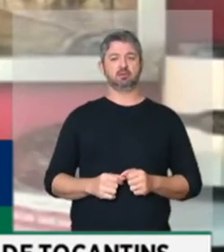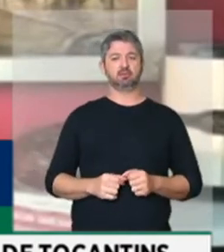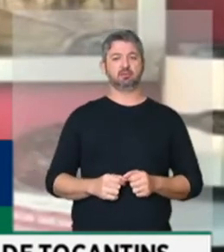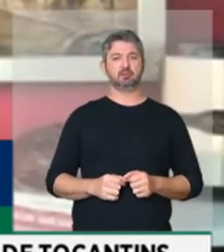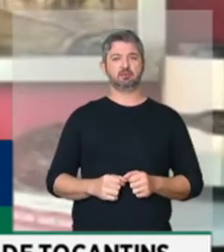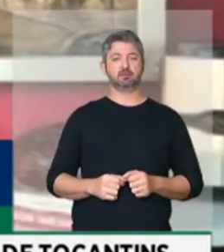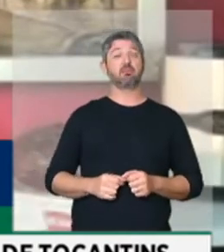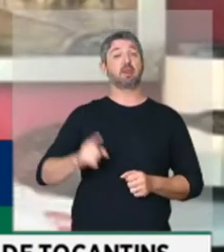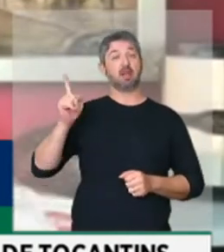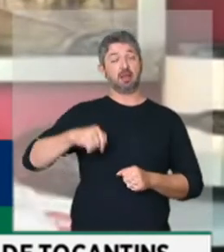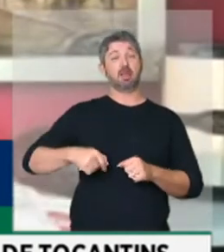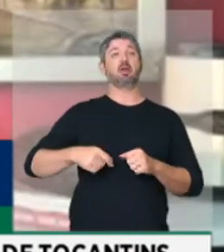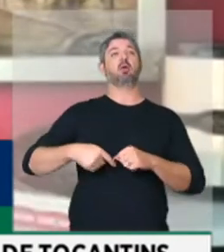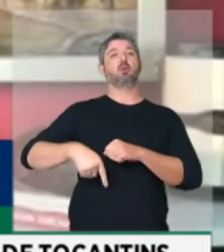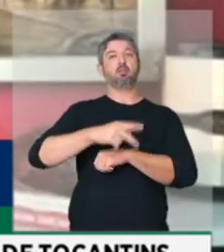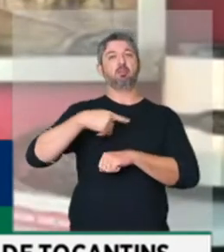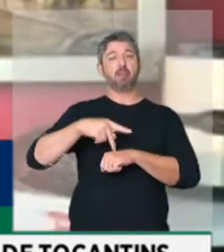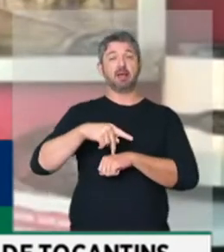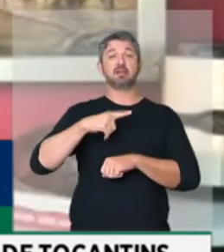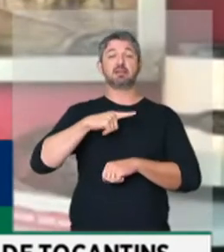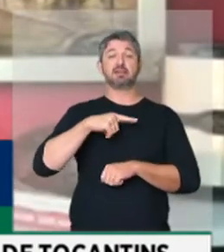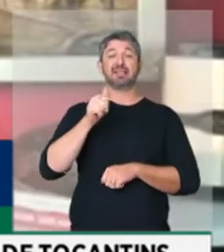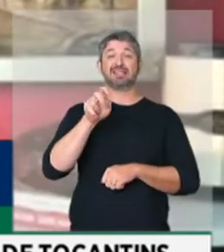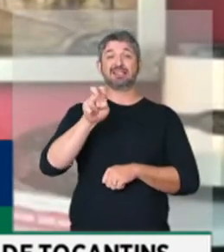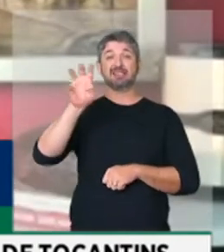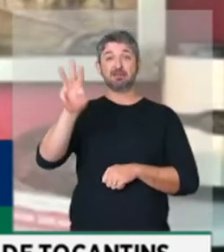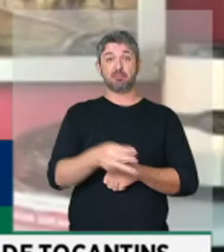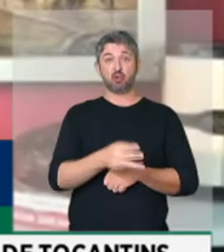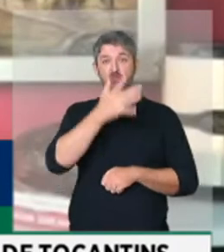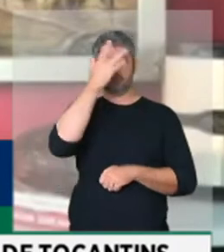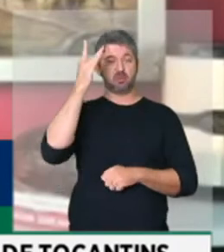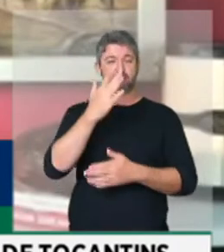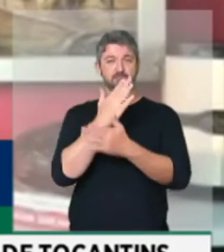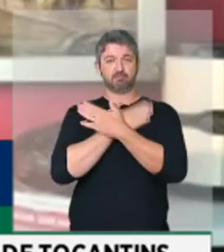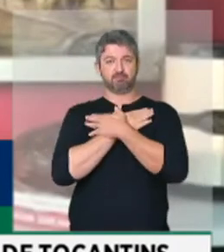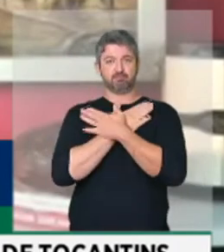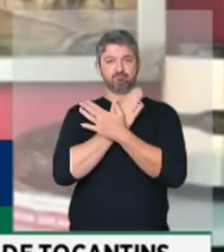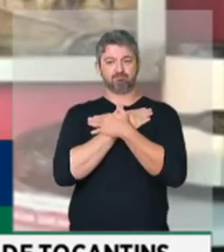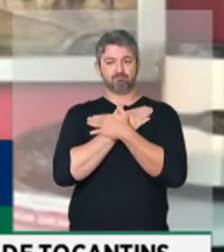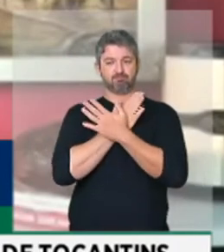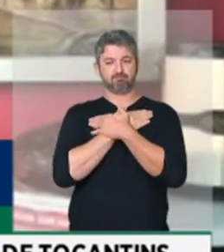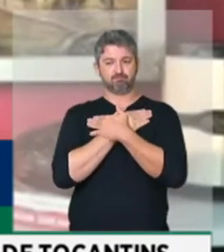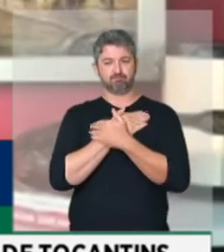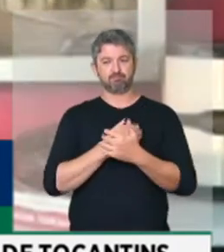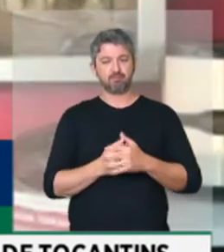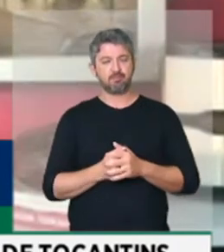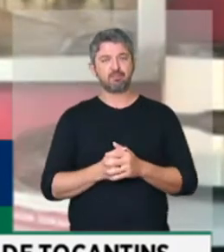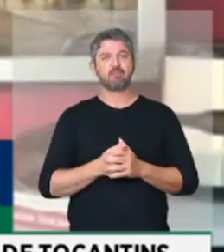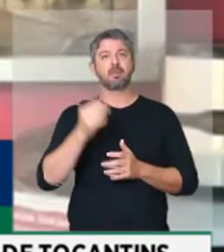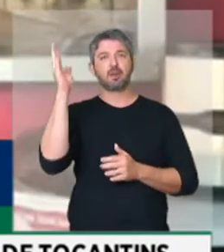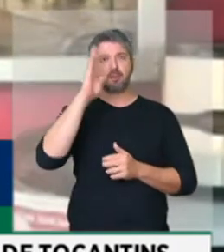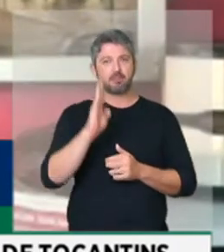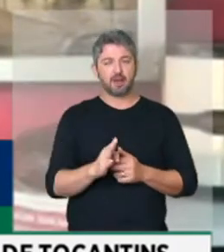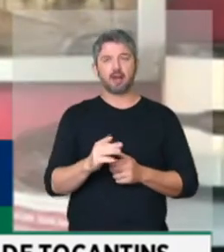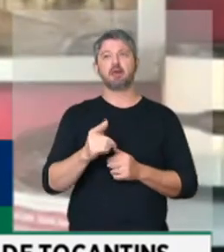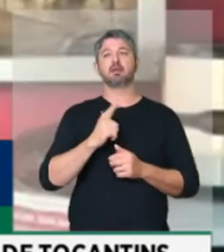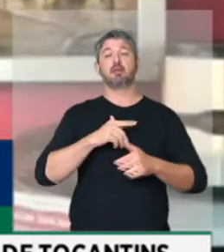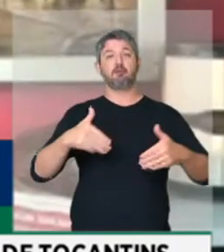É um Brasil de 15 milhões de brasileiros que estão desempregados. É um Brasil em que a